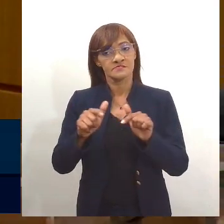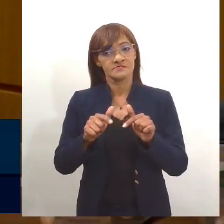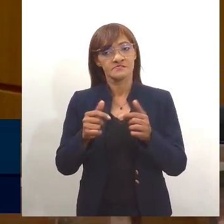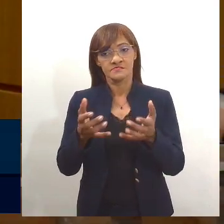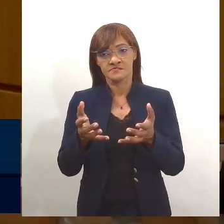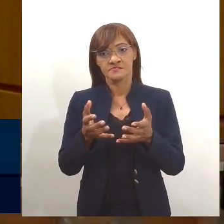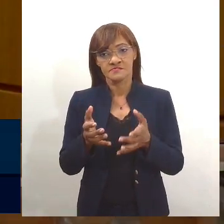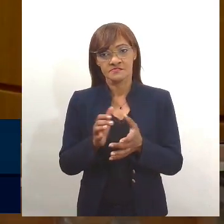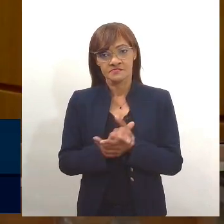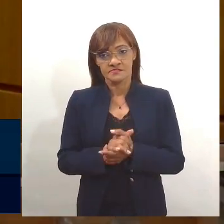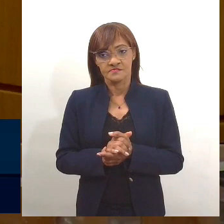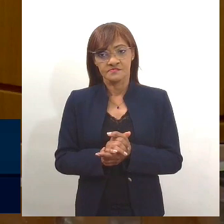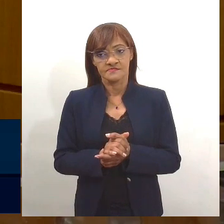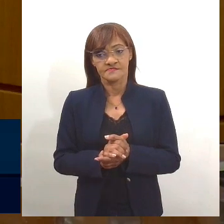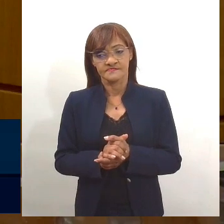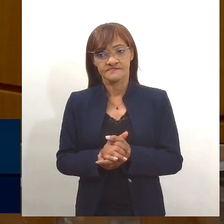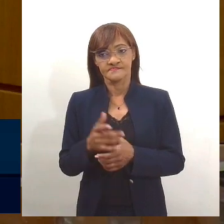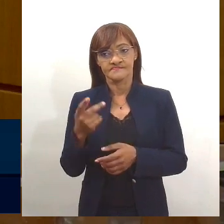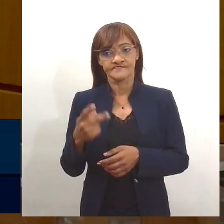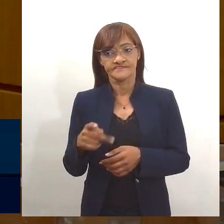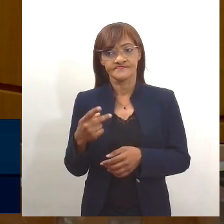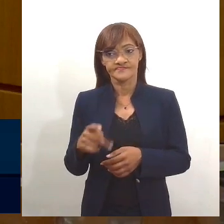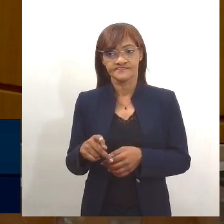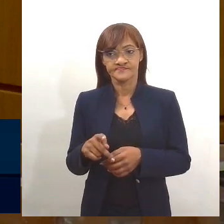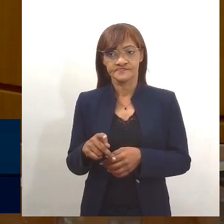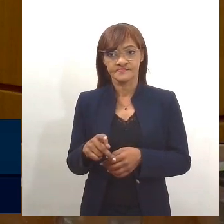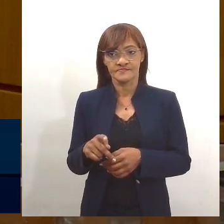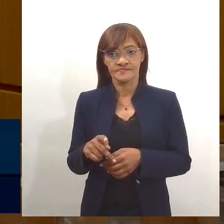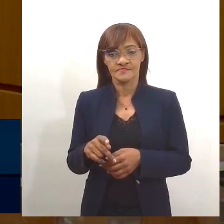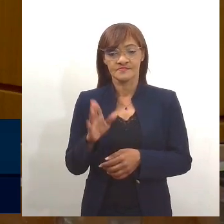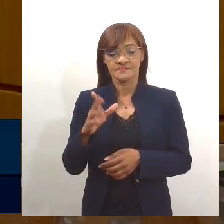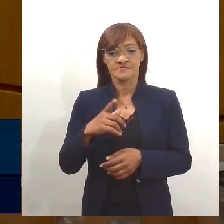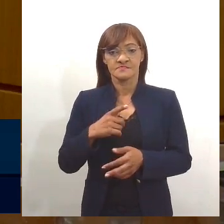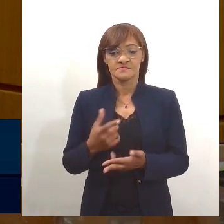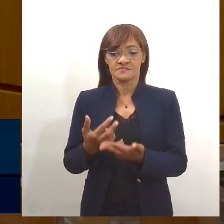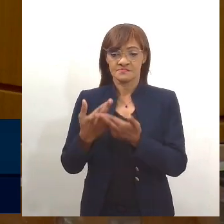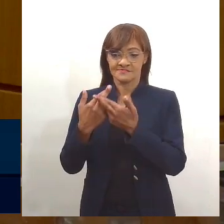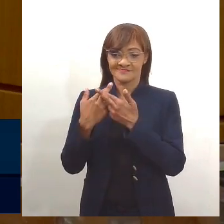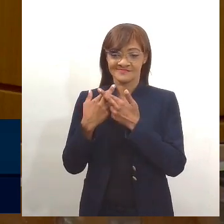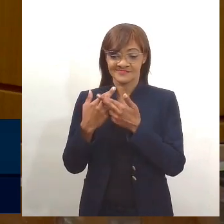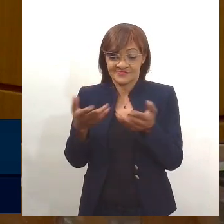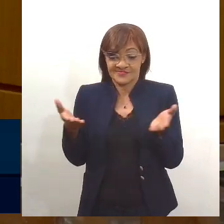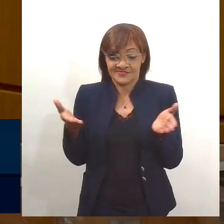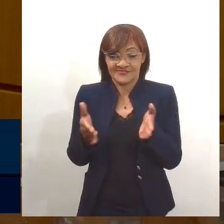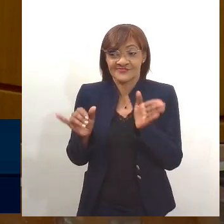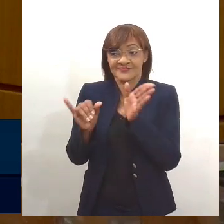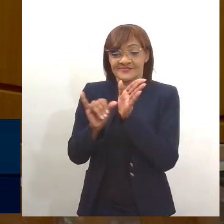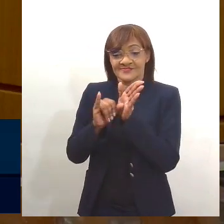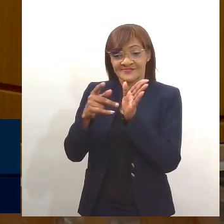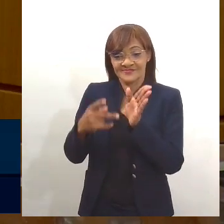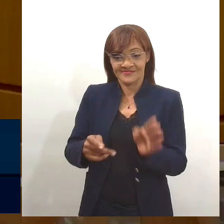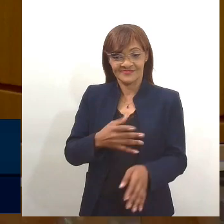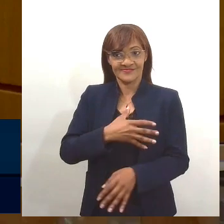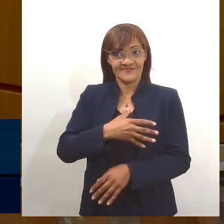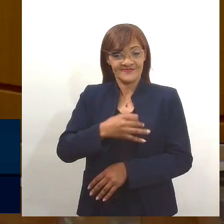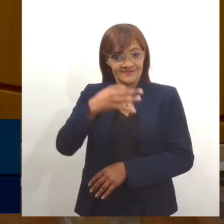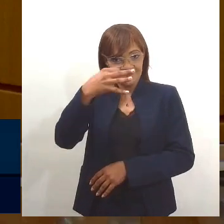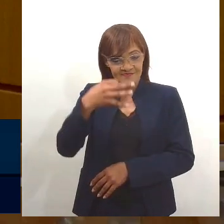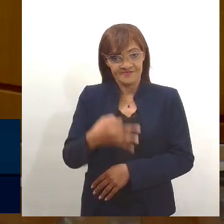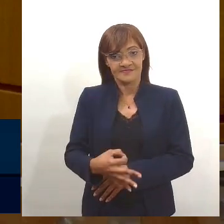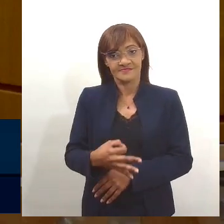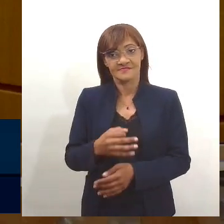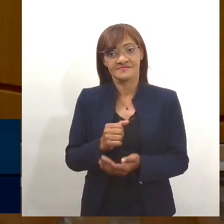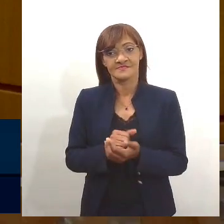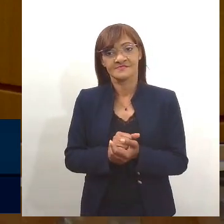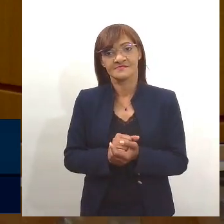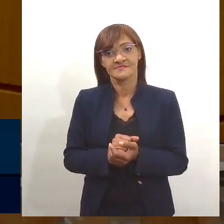a mais agora que eu tenho esse compromisso de filho, né? E um bom filho, ele deve fazer de tudo para